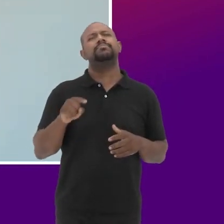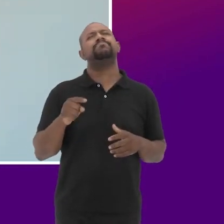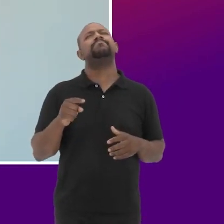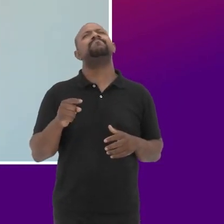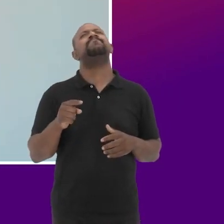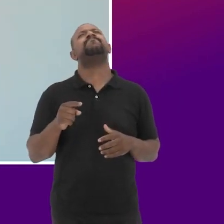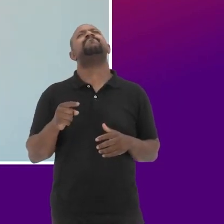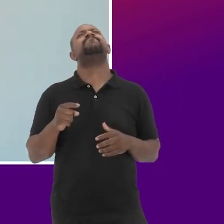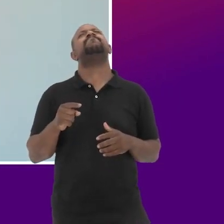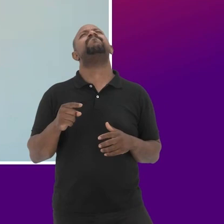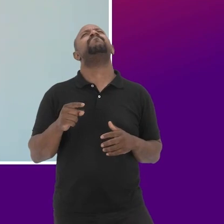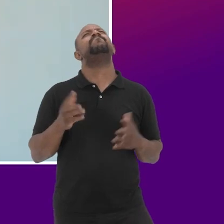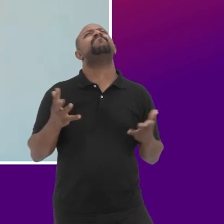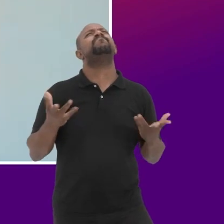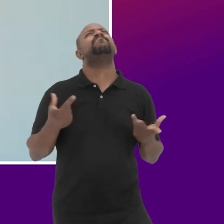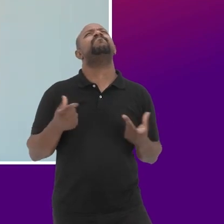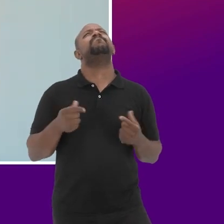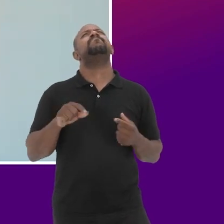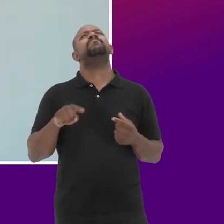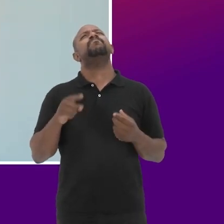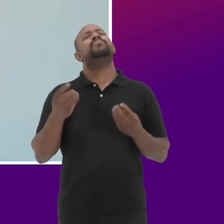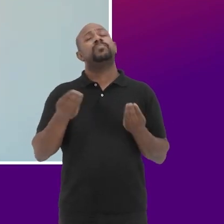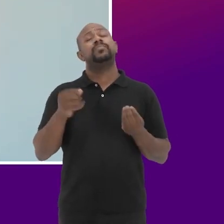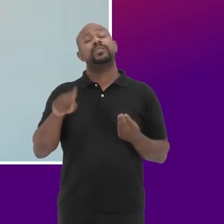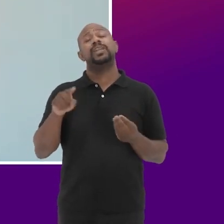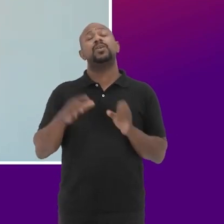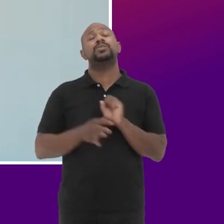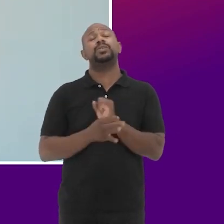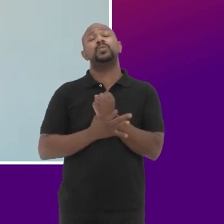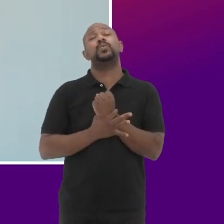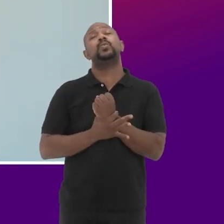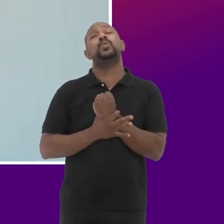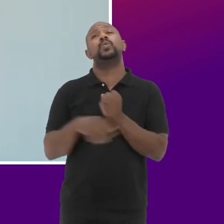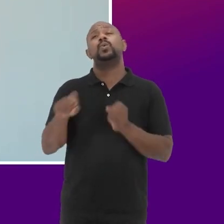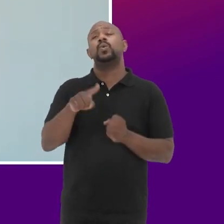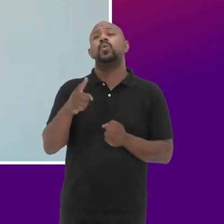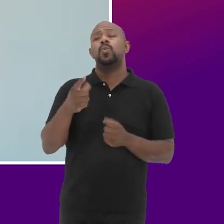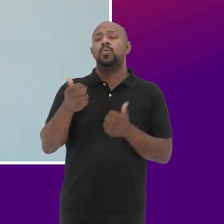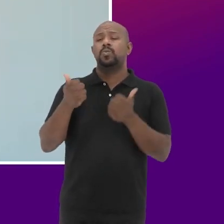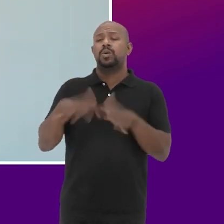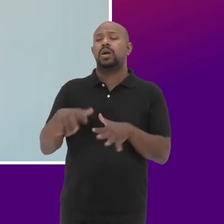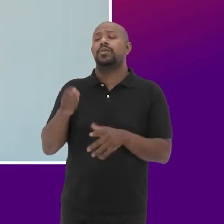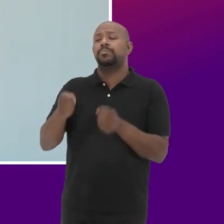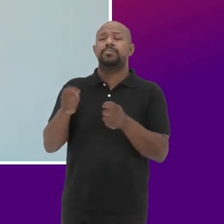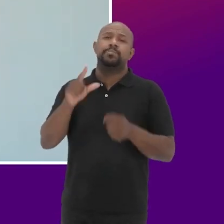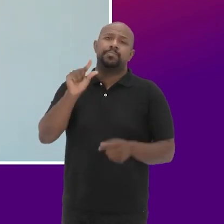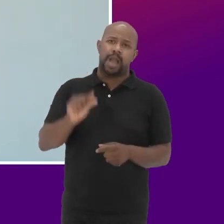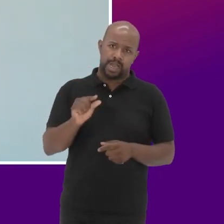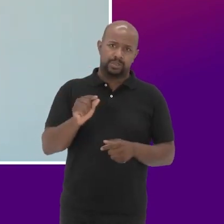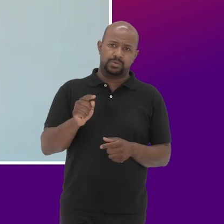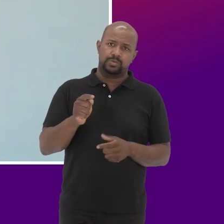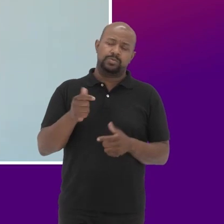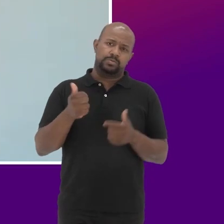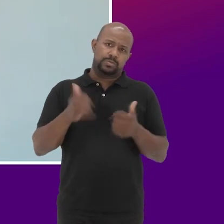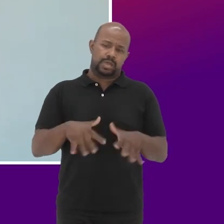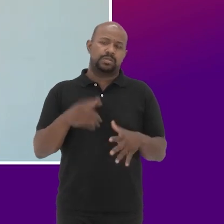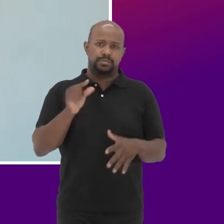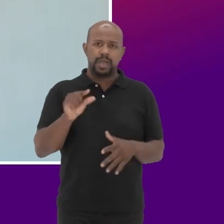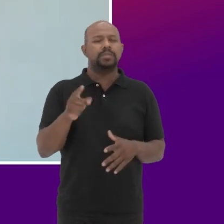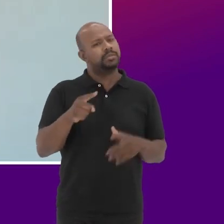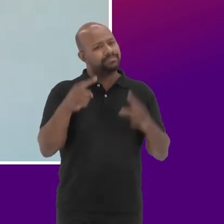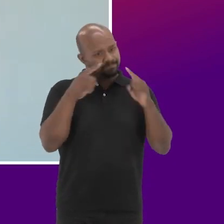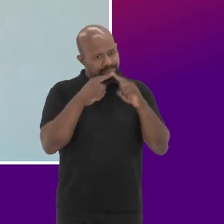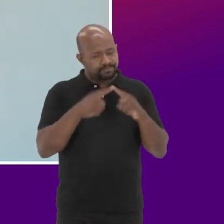que o grande ponto dele é que ele é um seguro com um ticket baixo, né? Então, isso